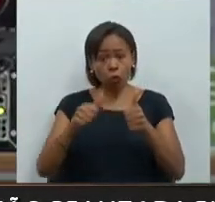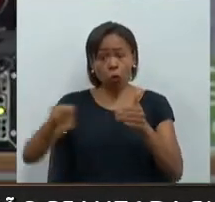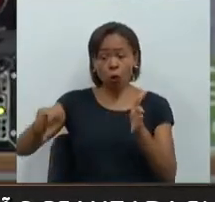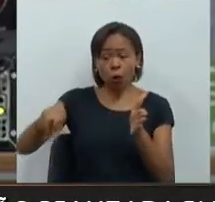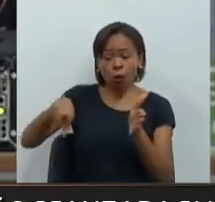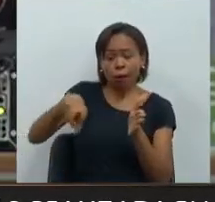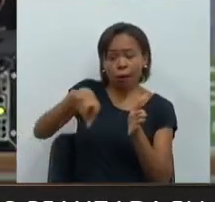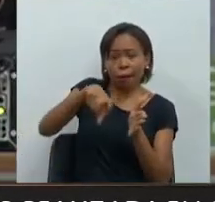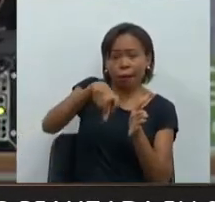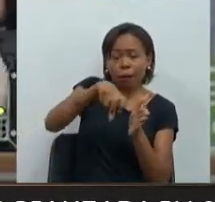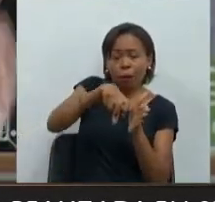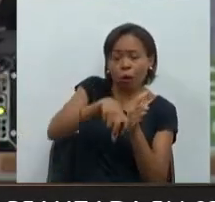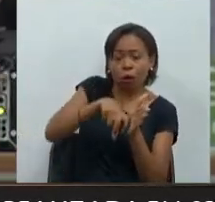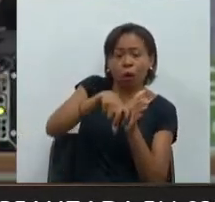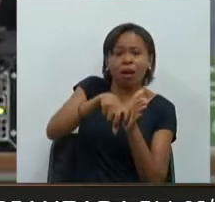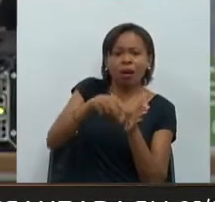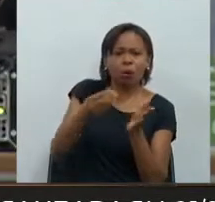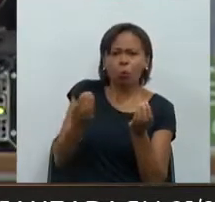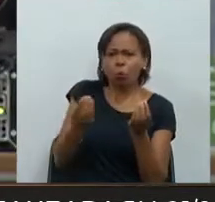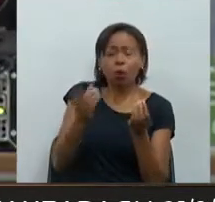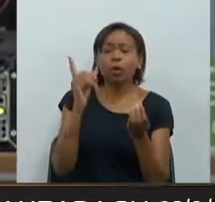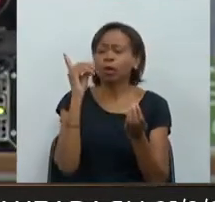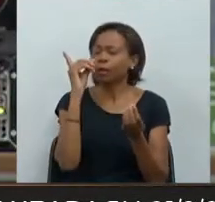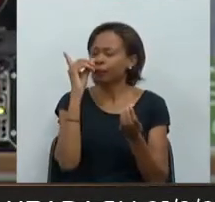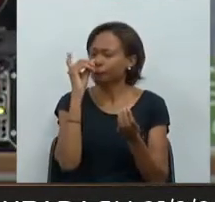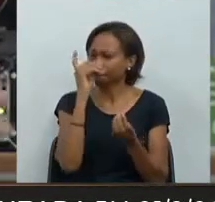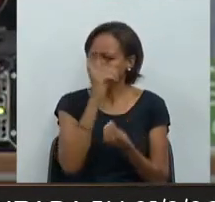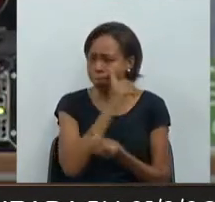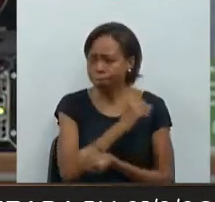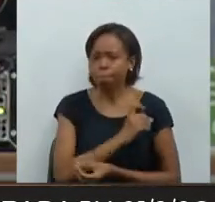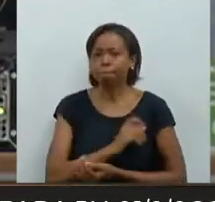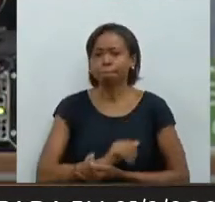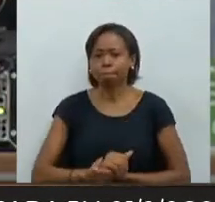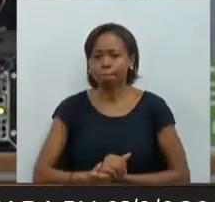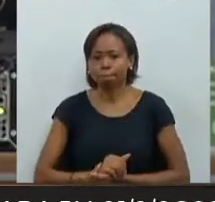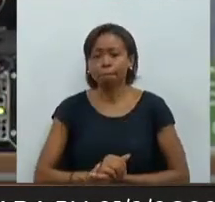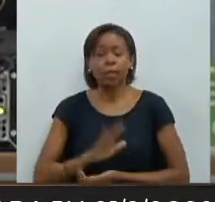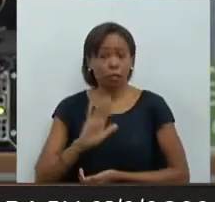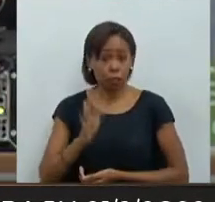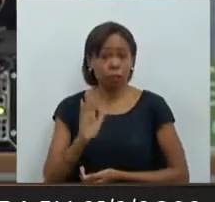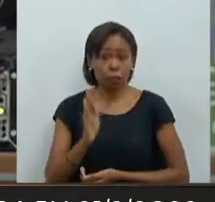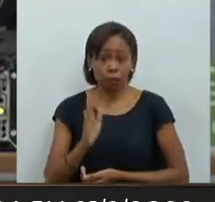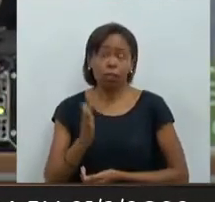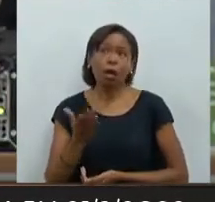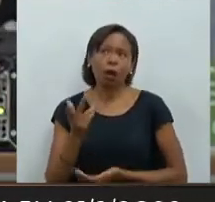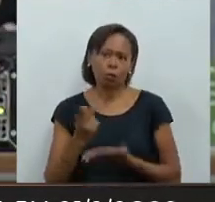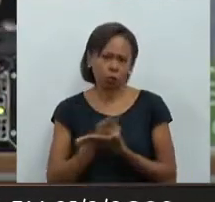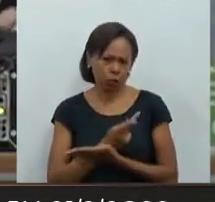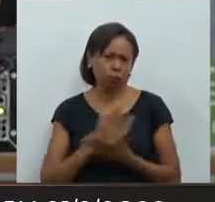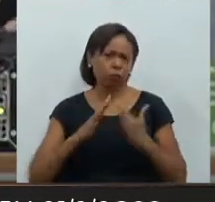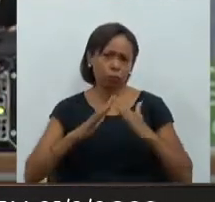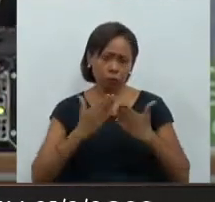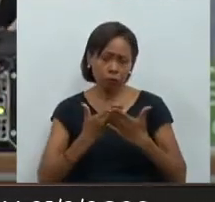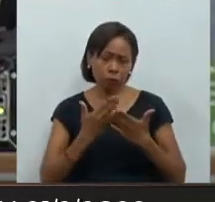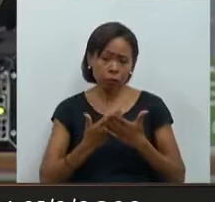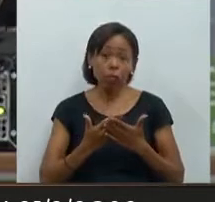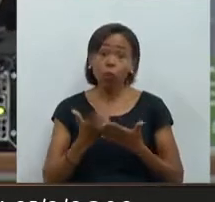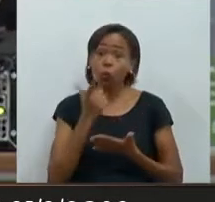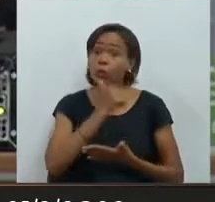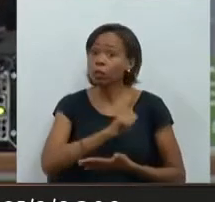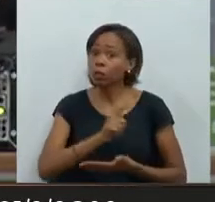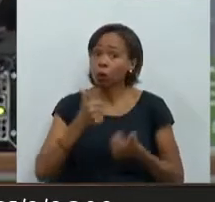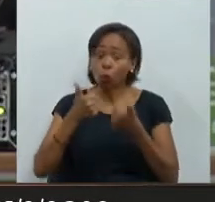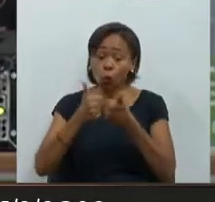dificuldade. Nós já tivemos, né, na escola, e nós ainda conseguimos especial, né,